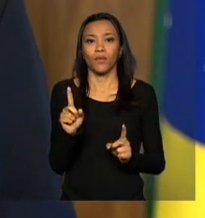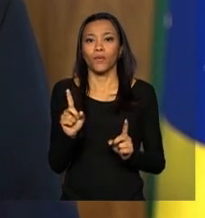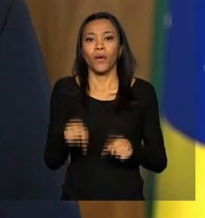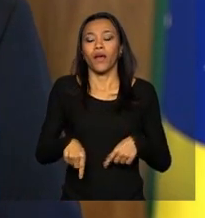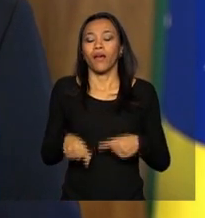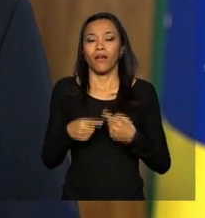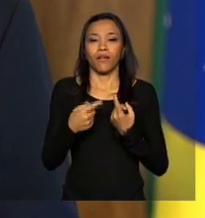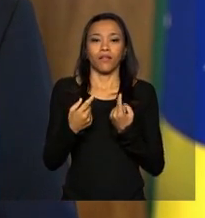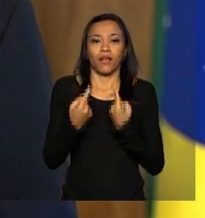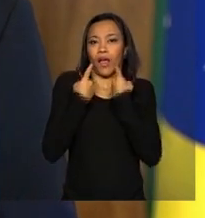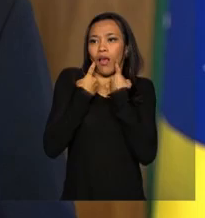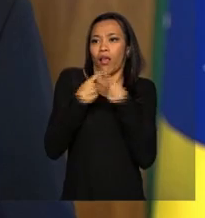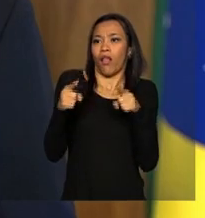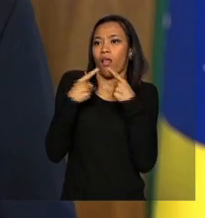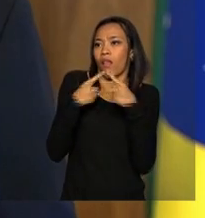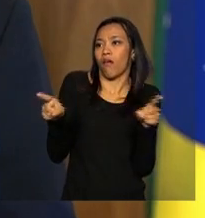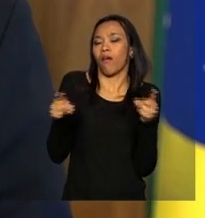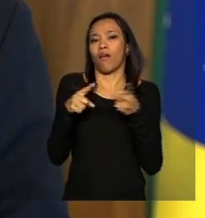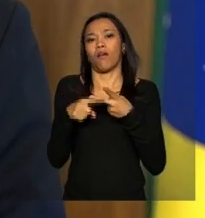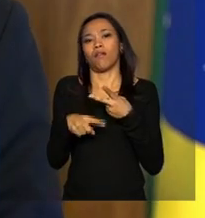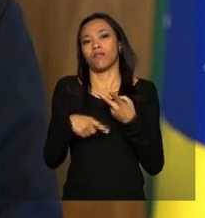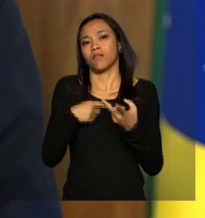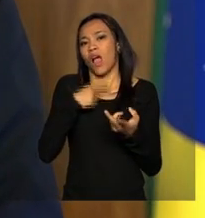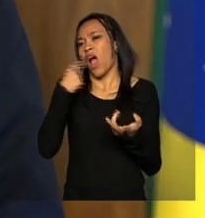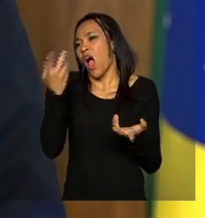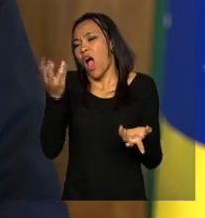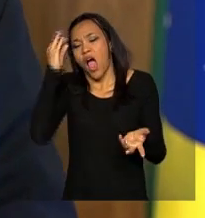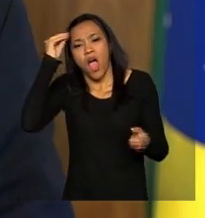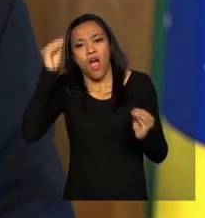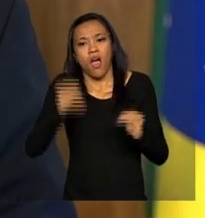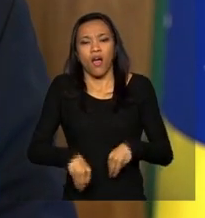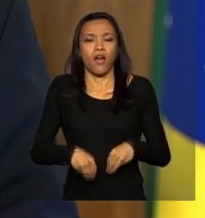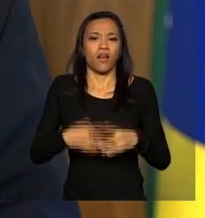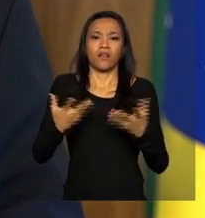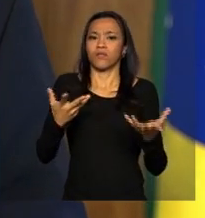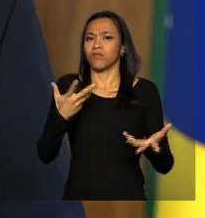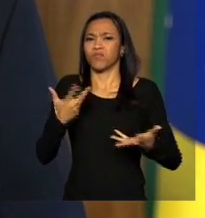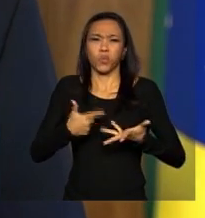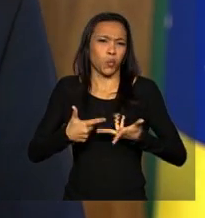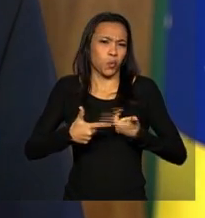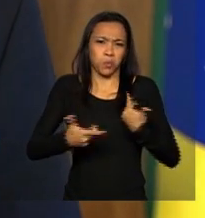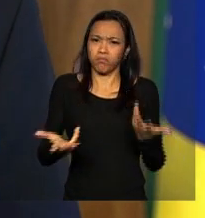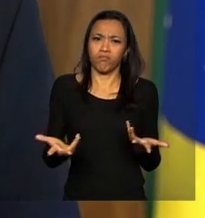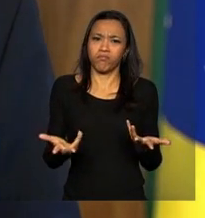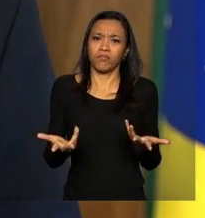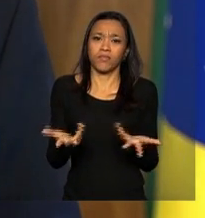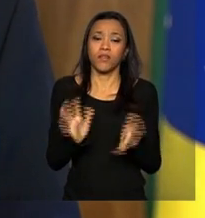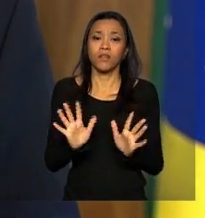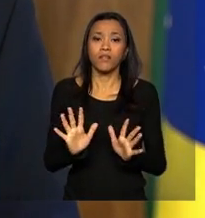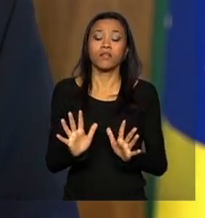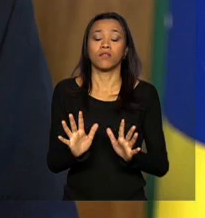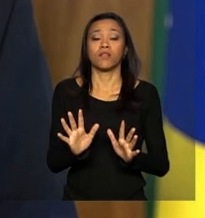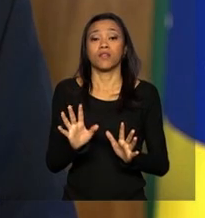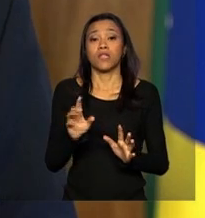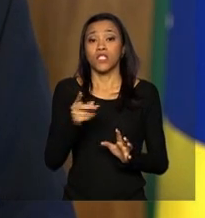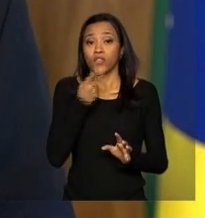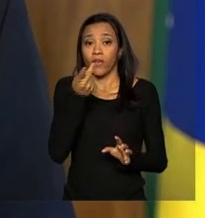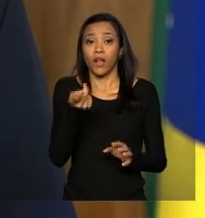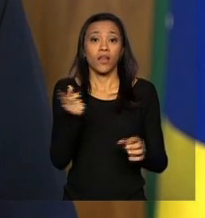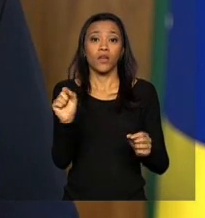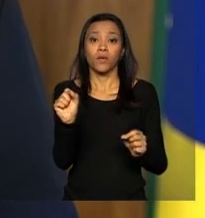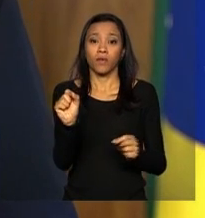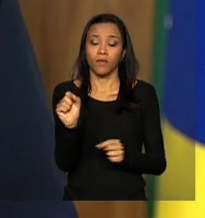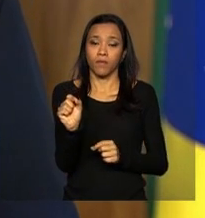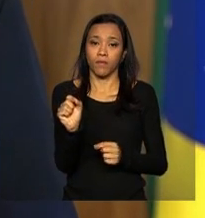queixar-nos e lamentar-nos por essa situação que envolve a todos nós, e tampouco de estender ao Mercosul